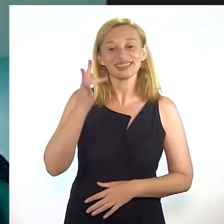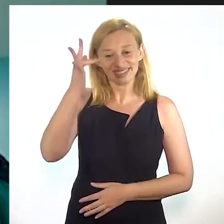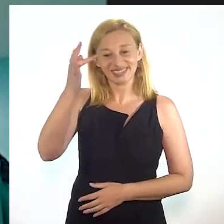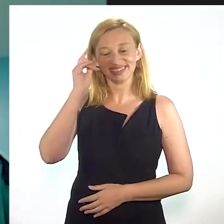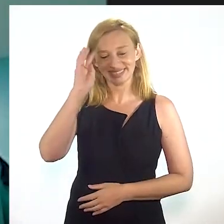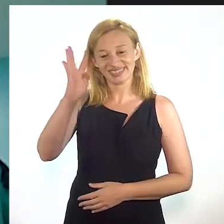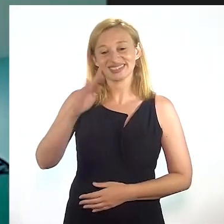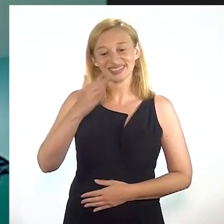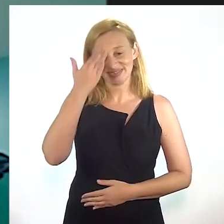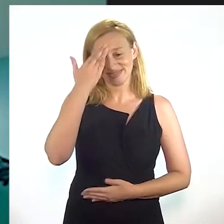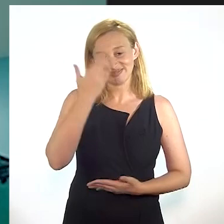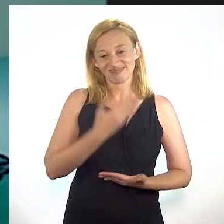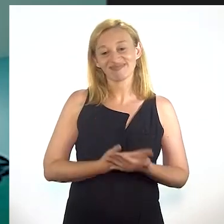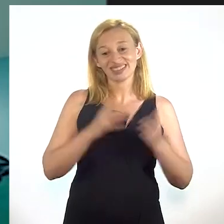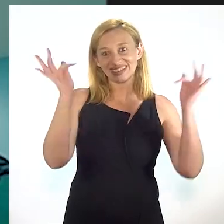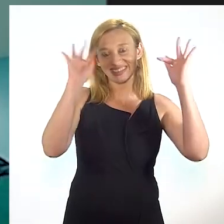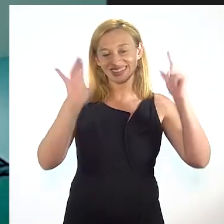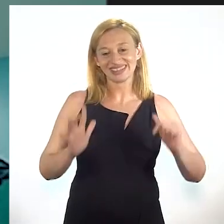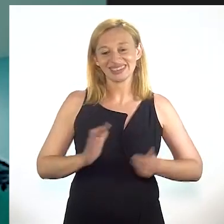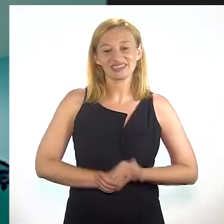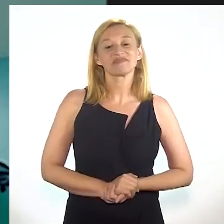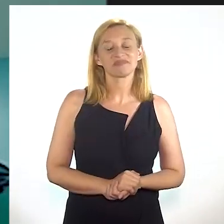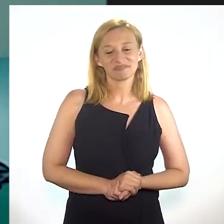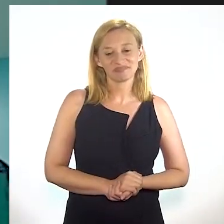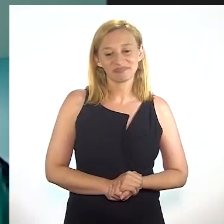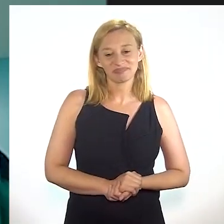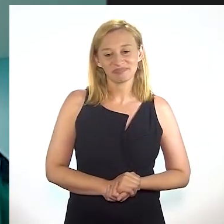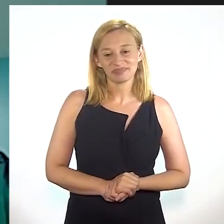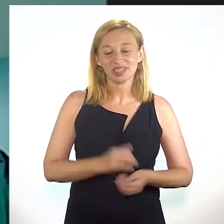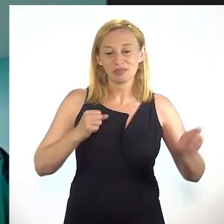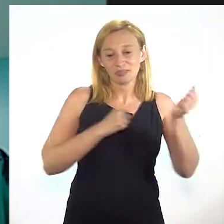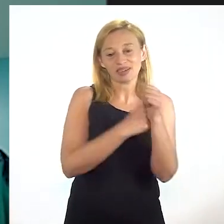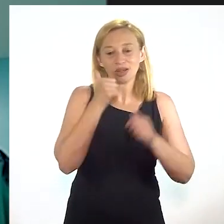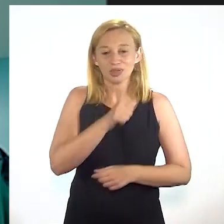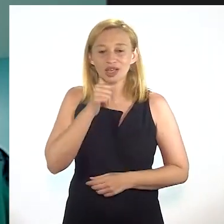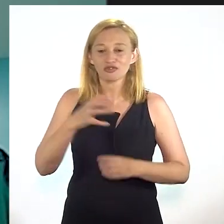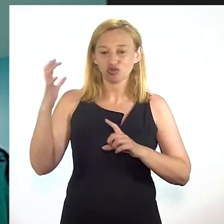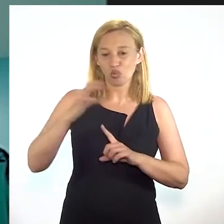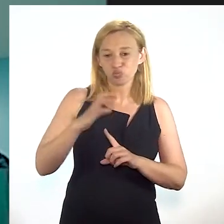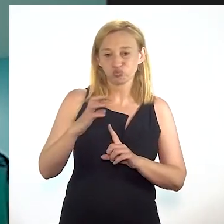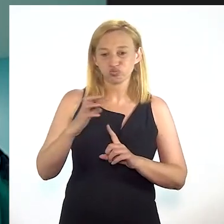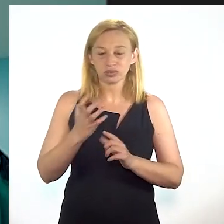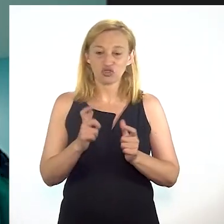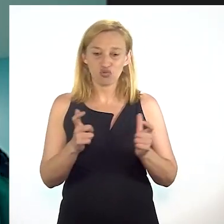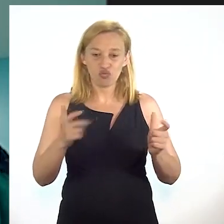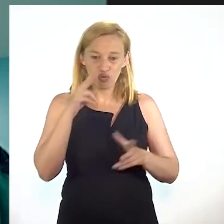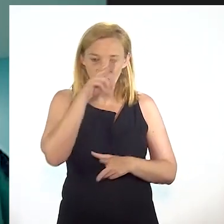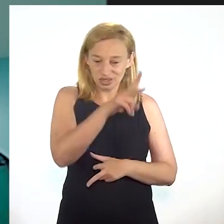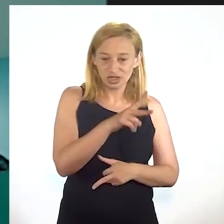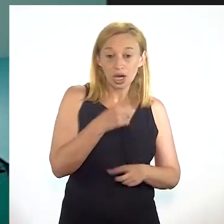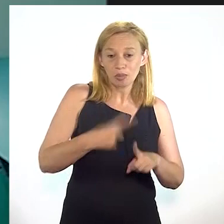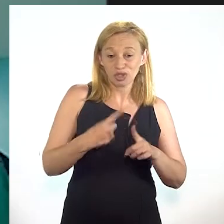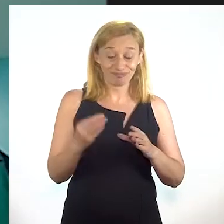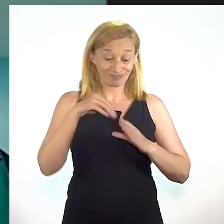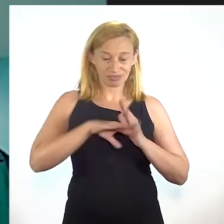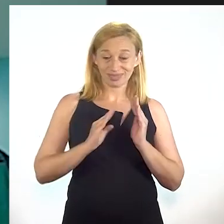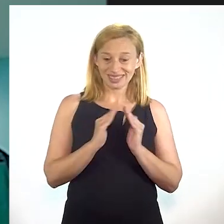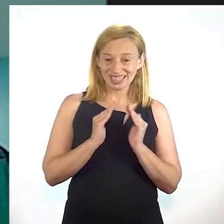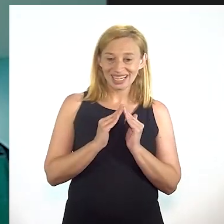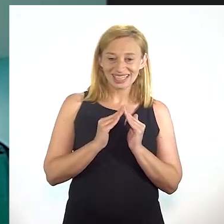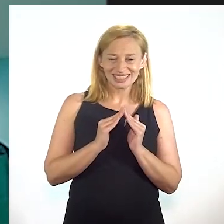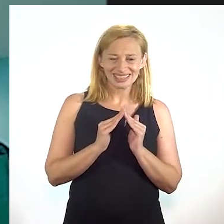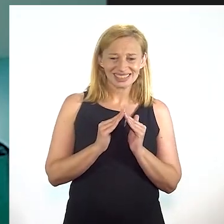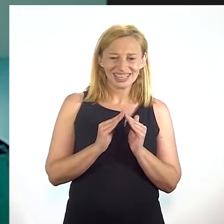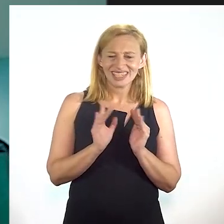minha esperança, estou muito grata, muito feliz. E aí, o Impacta Mulher teve uma influência muito grande, né? Porque a gente em